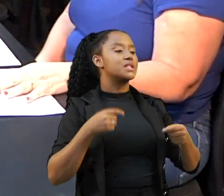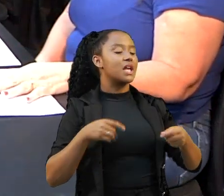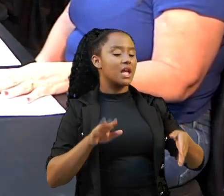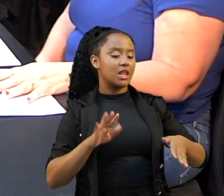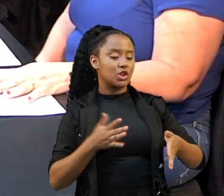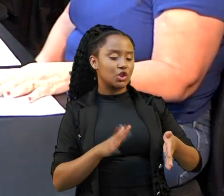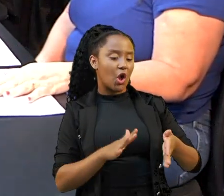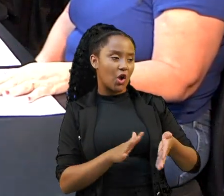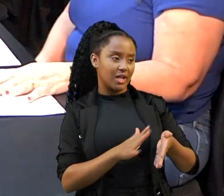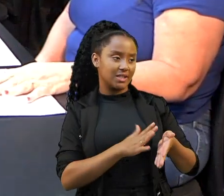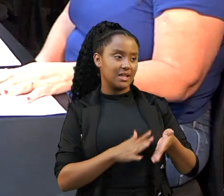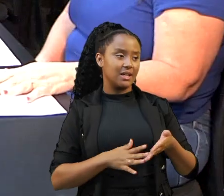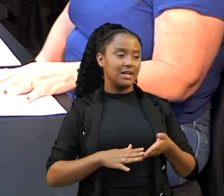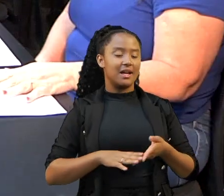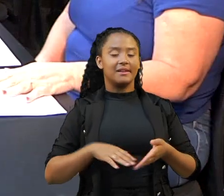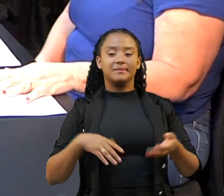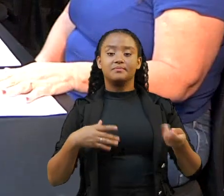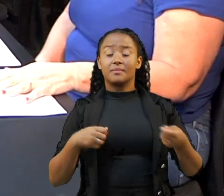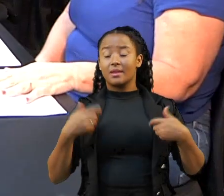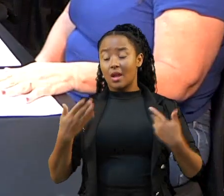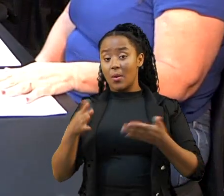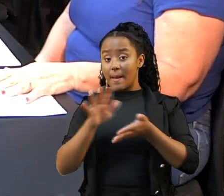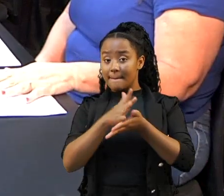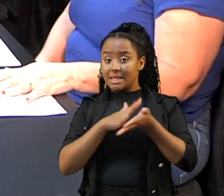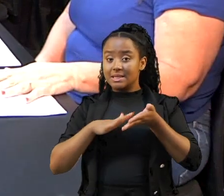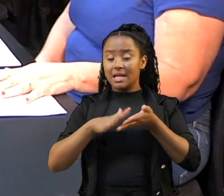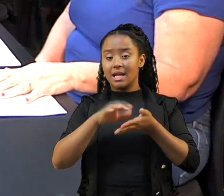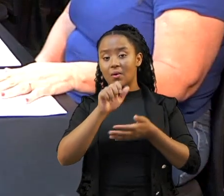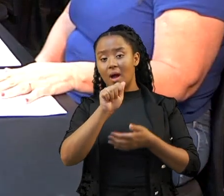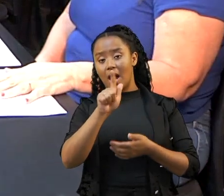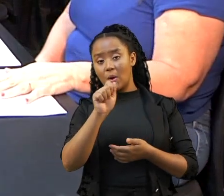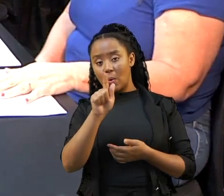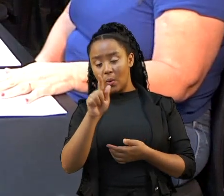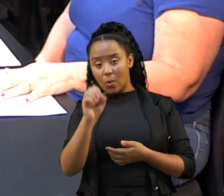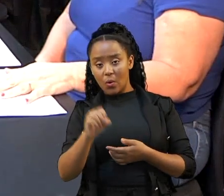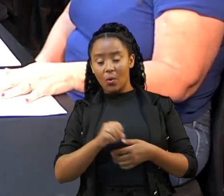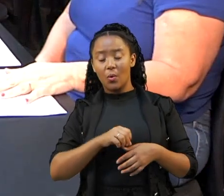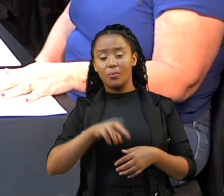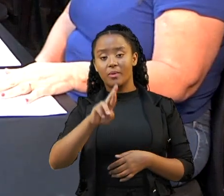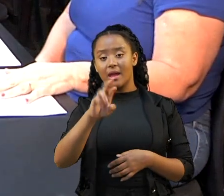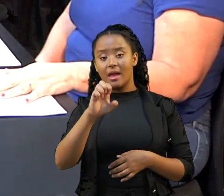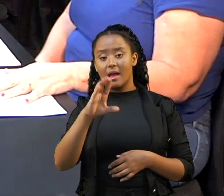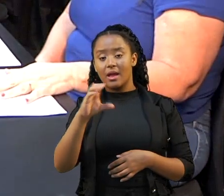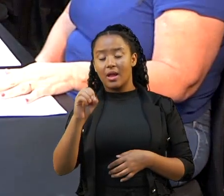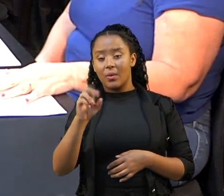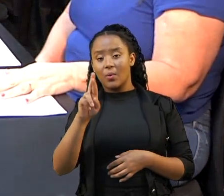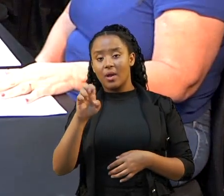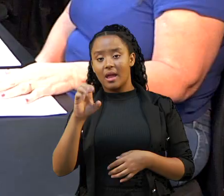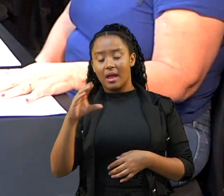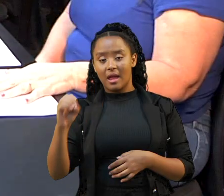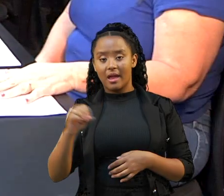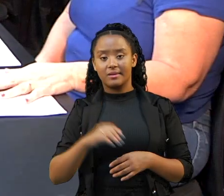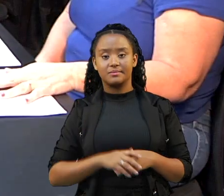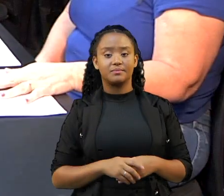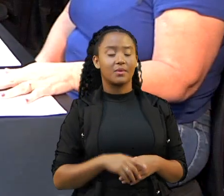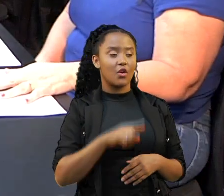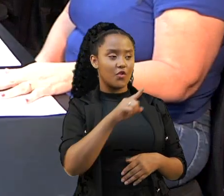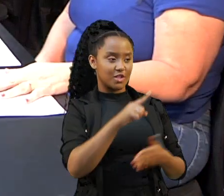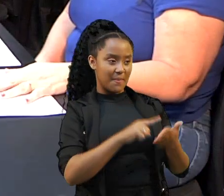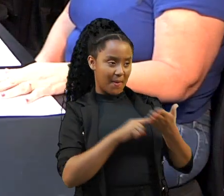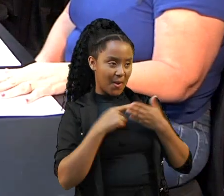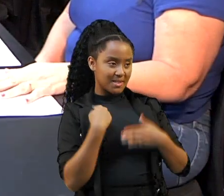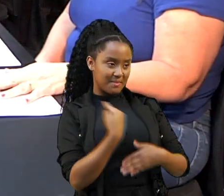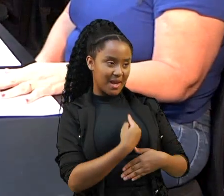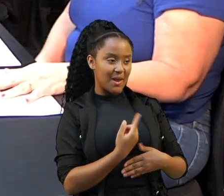O pandeiro, a gogô, reco-reco, atabaque. Estou aprendendo berimbau. Você tem jeito de dar